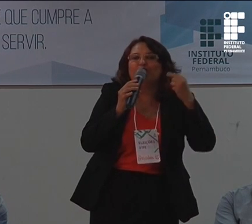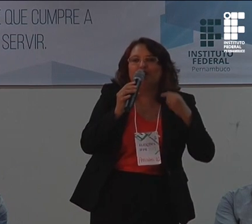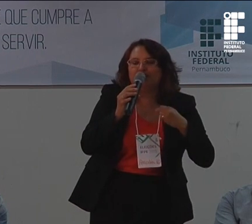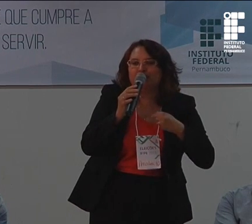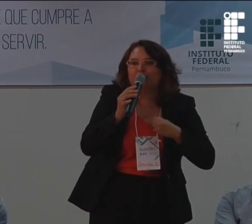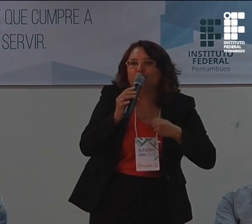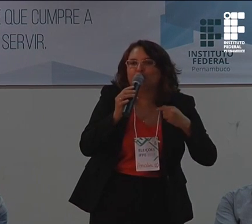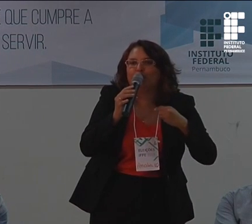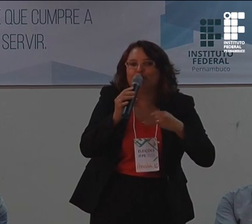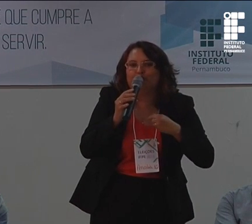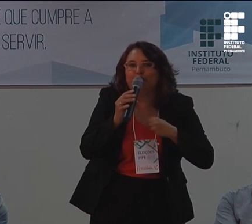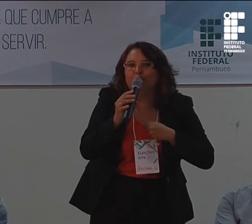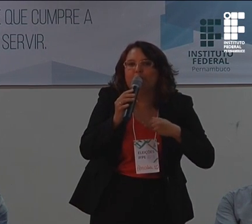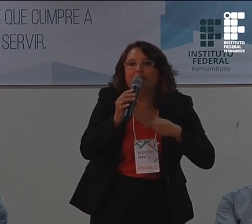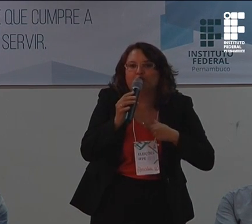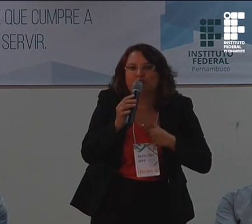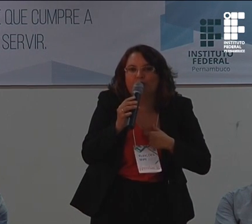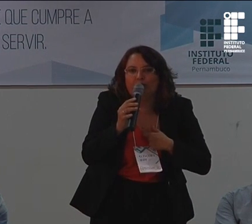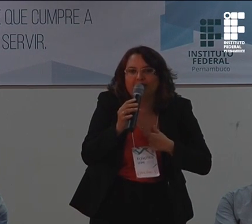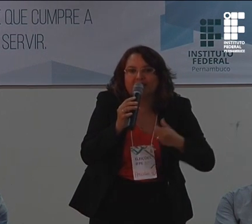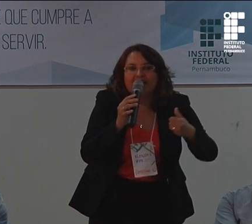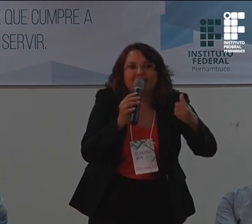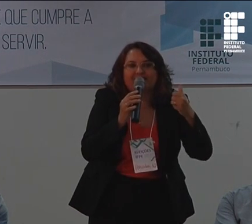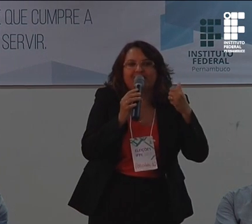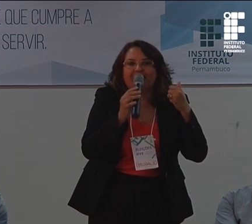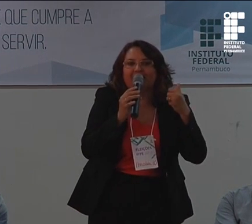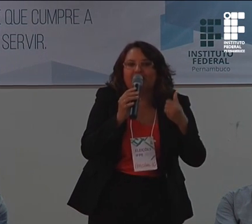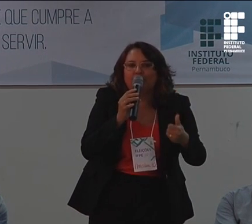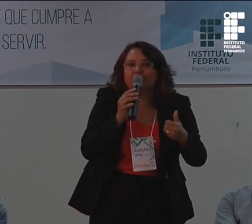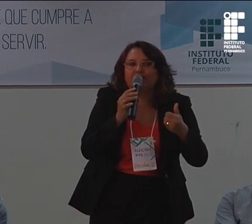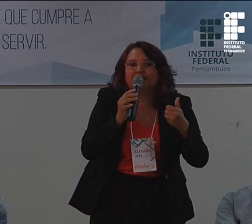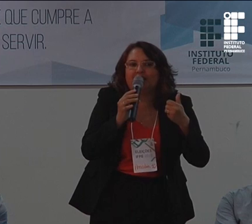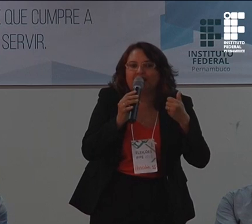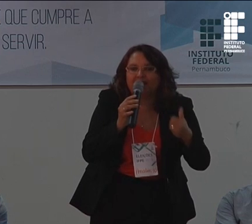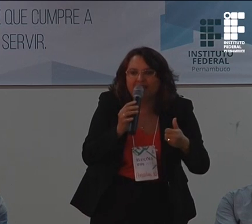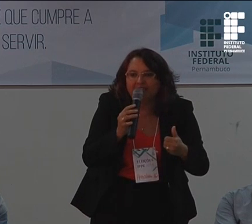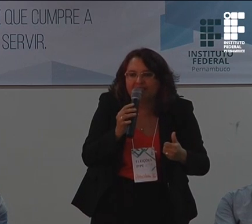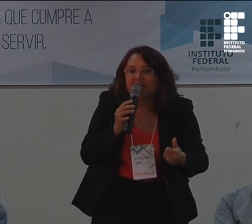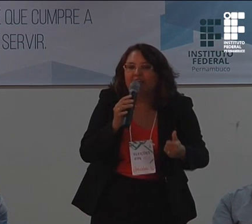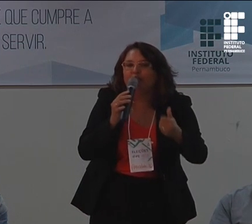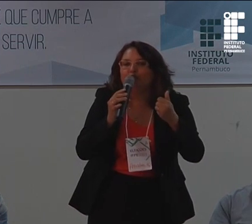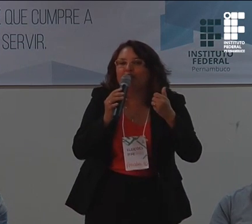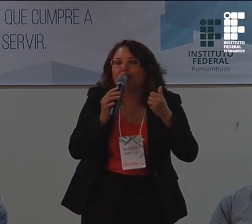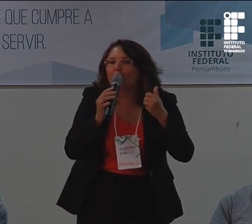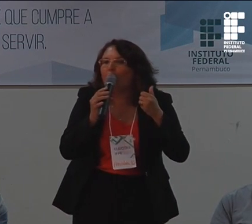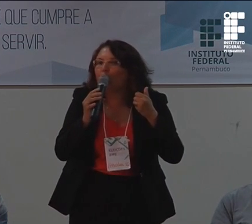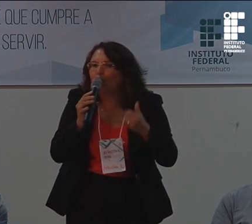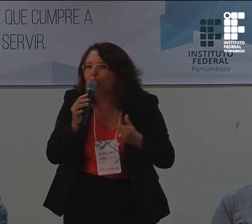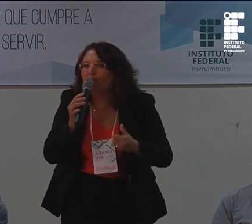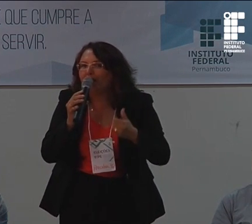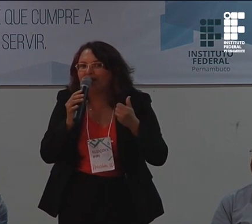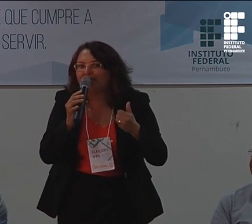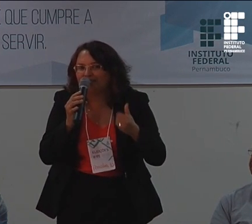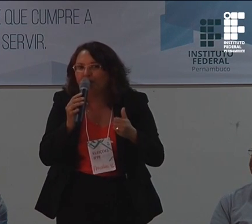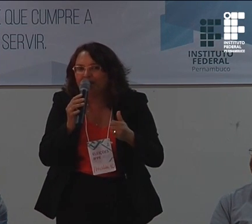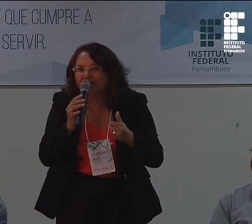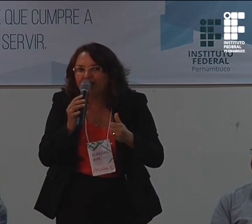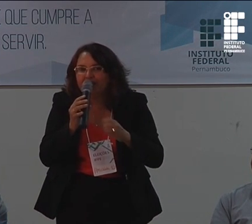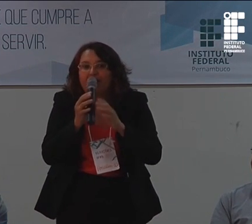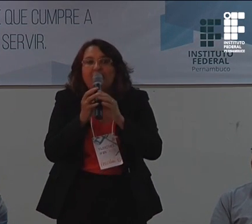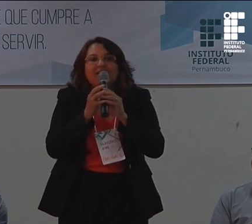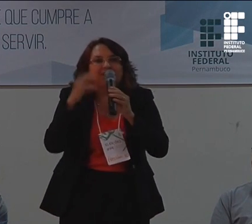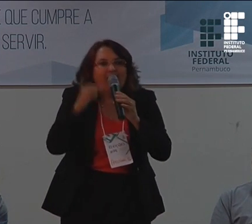profissão, nós estamos construindo pessoas, cidadãos e cidadãs que nos darão orgulho para a